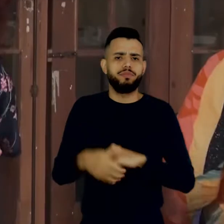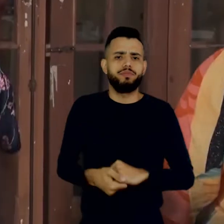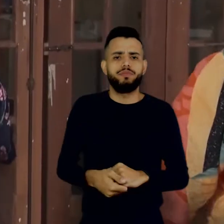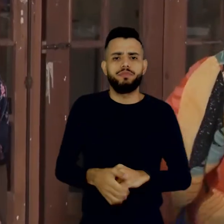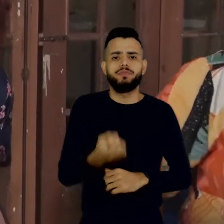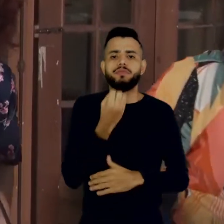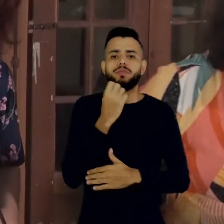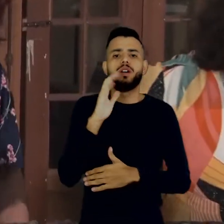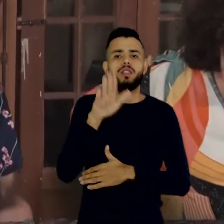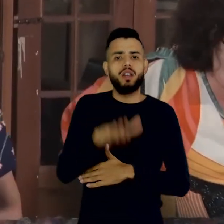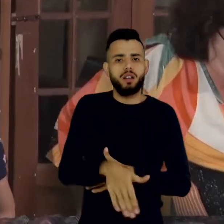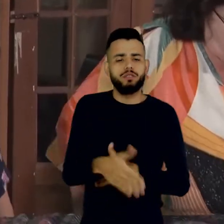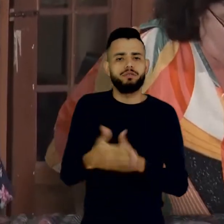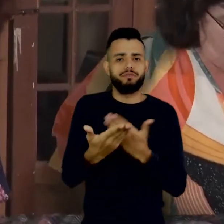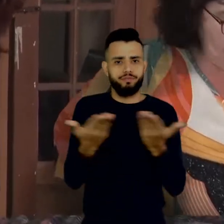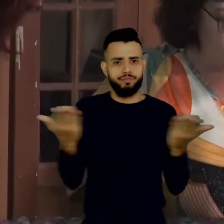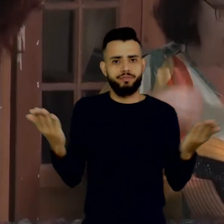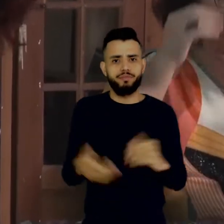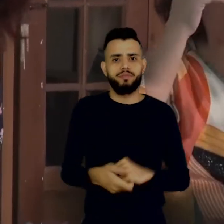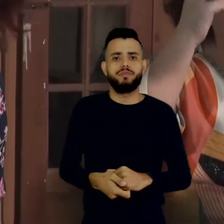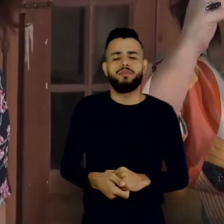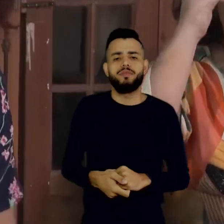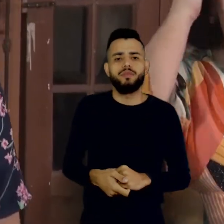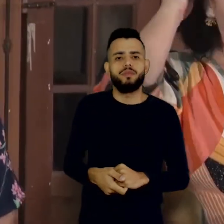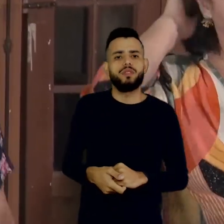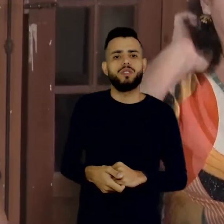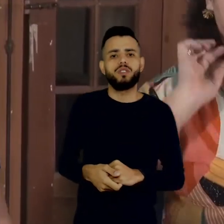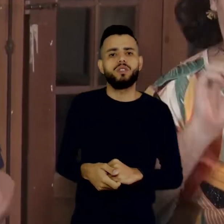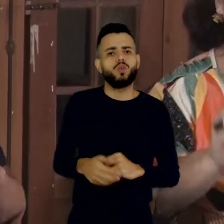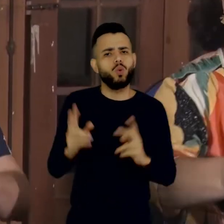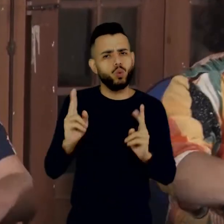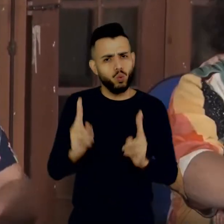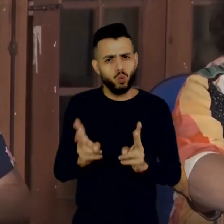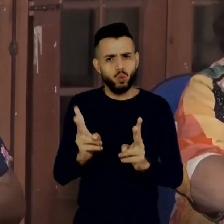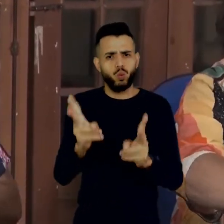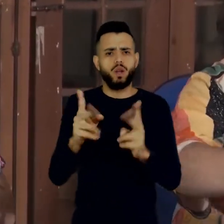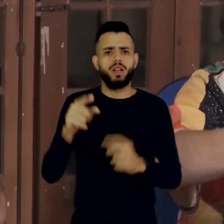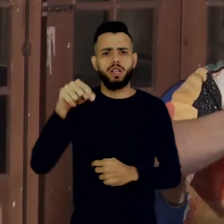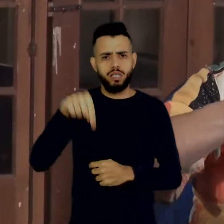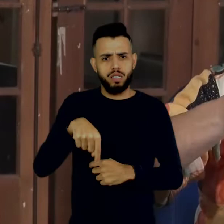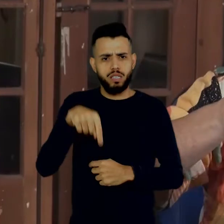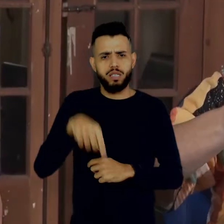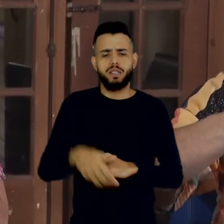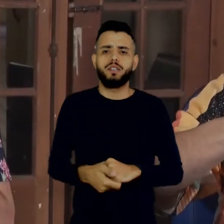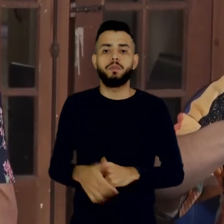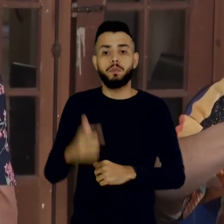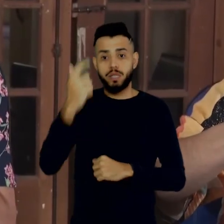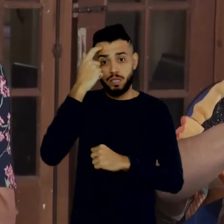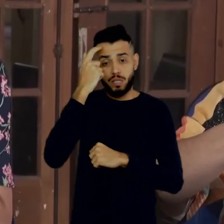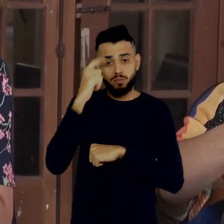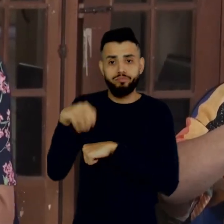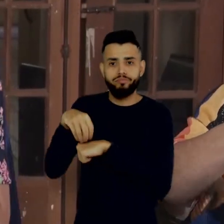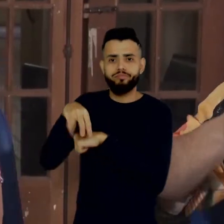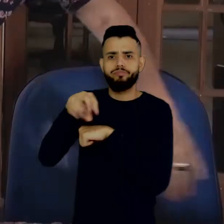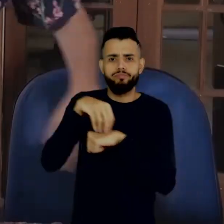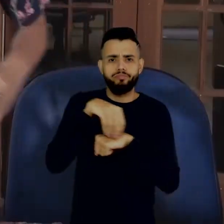Boa tarde, pessoal. Então, vamos seguir aqui. Agora, retomando as